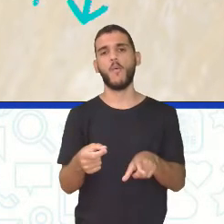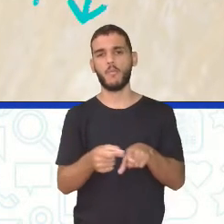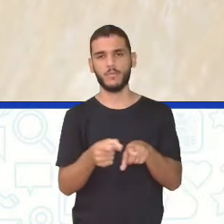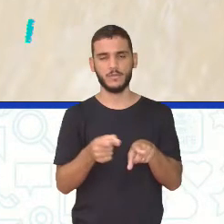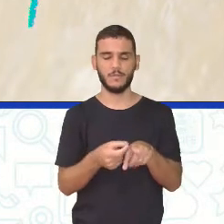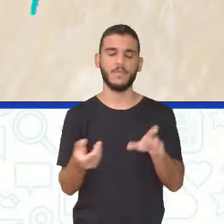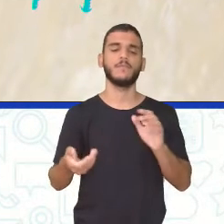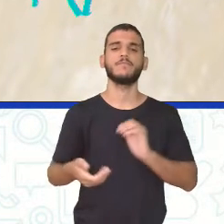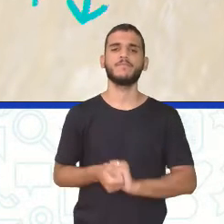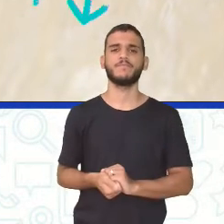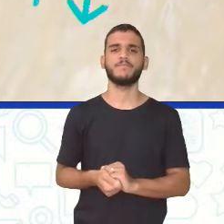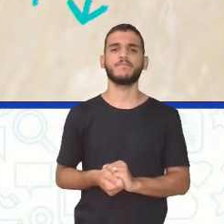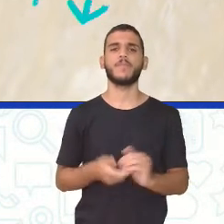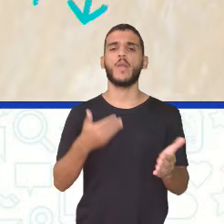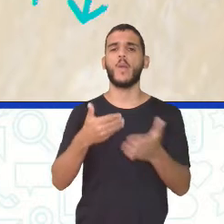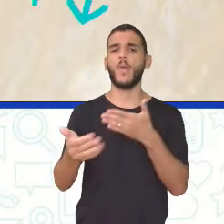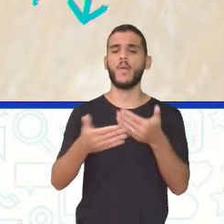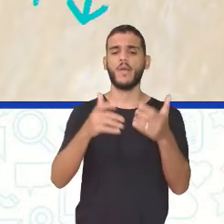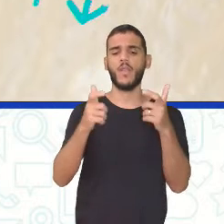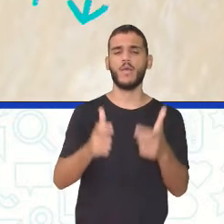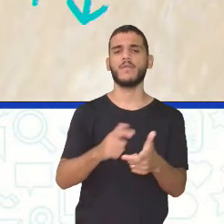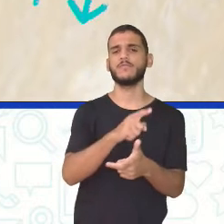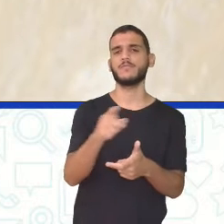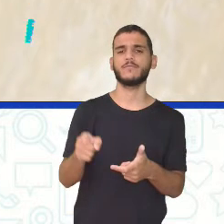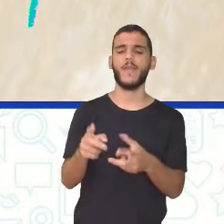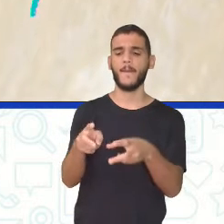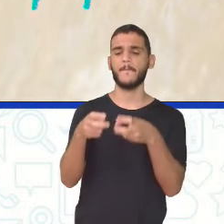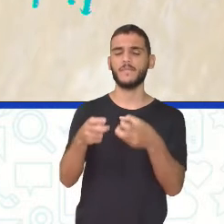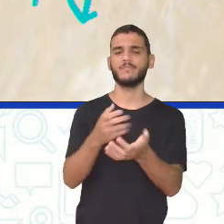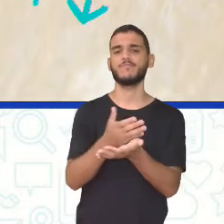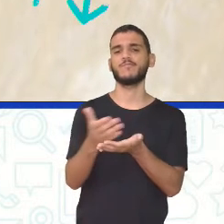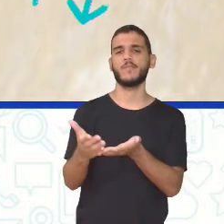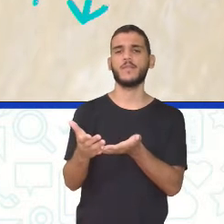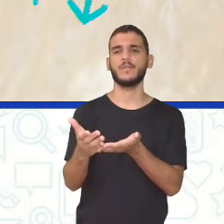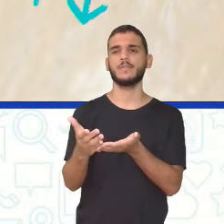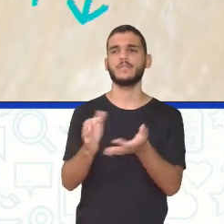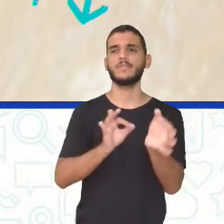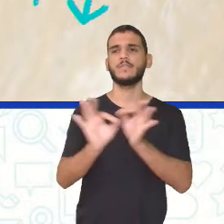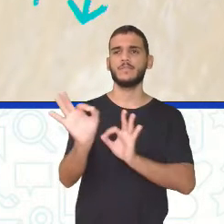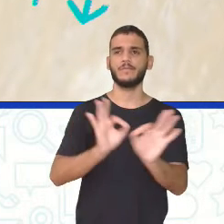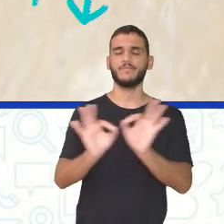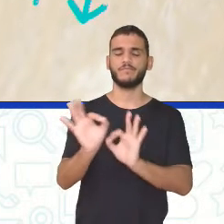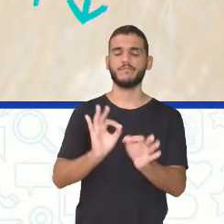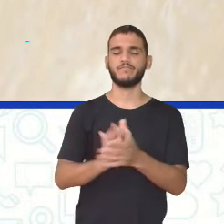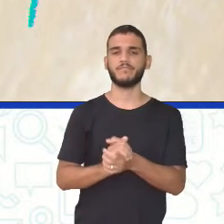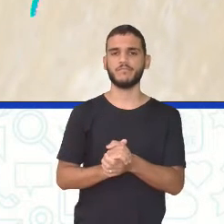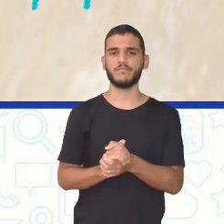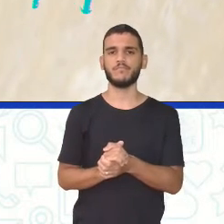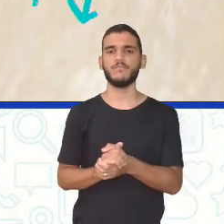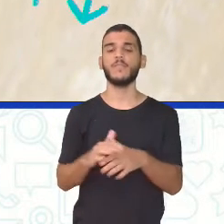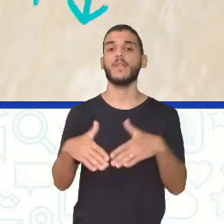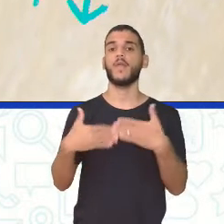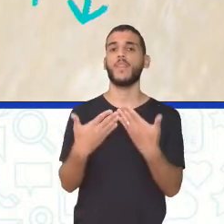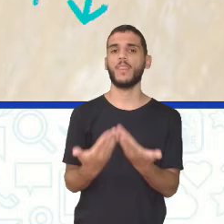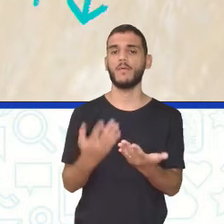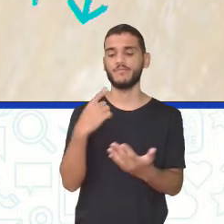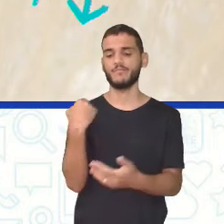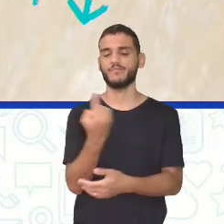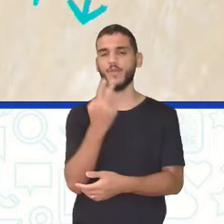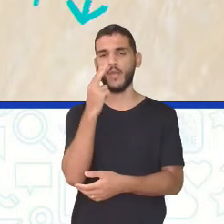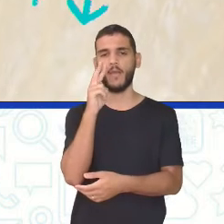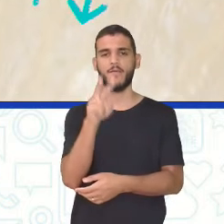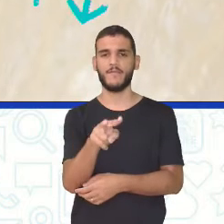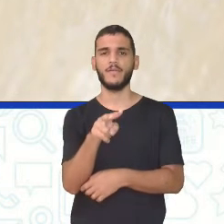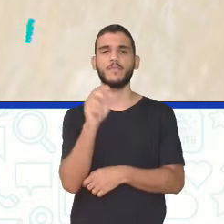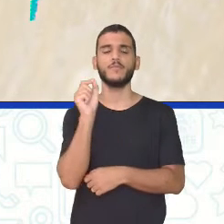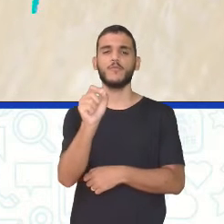você vai variar aí o início dessa escala. Mas, de forma geral, a gente observa, né, na nossa aula, a gente